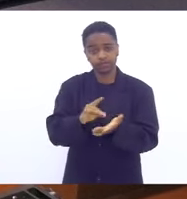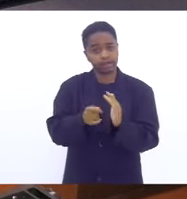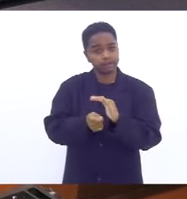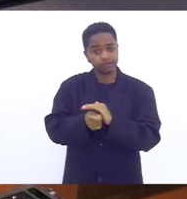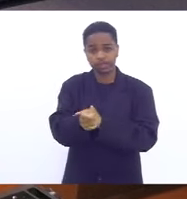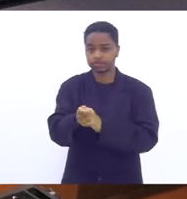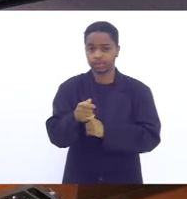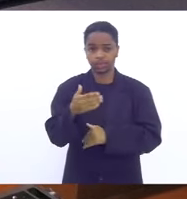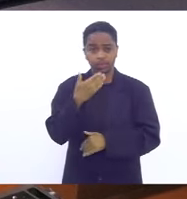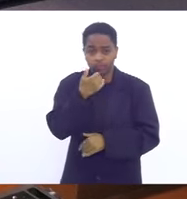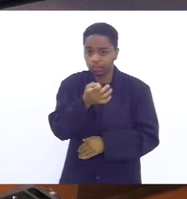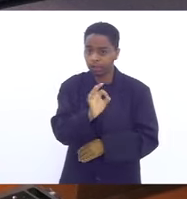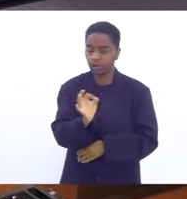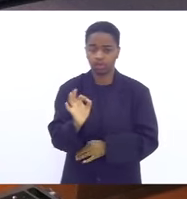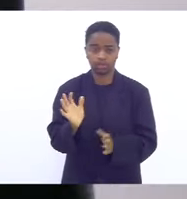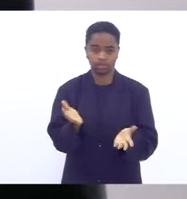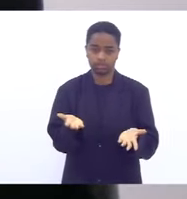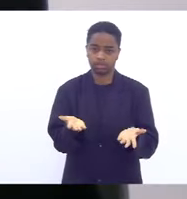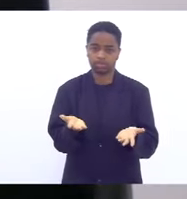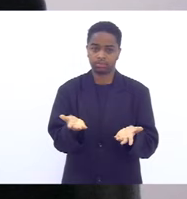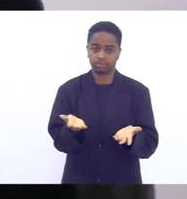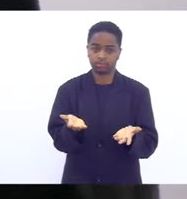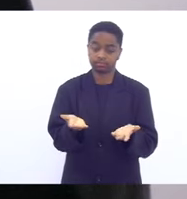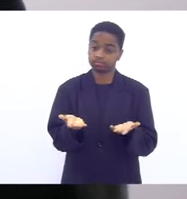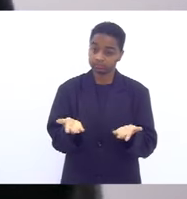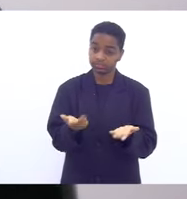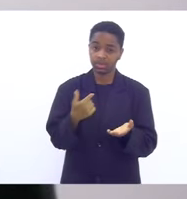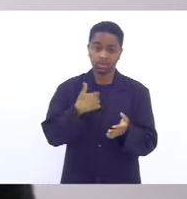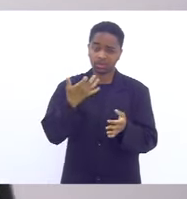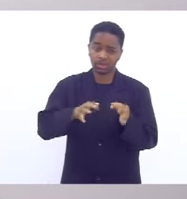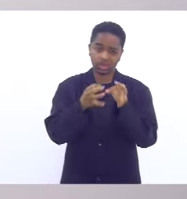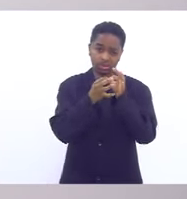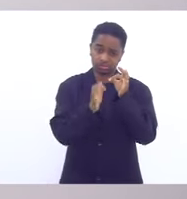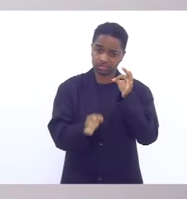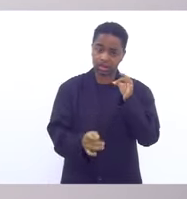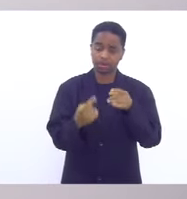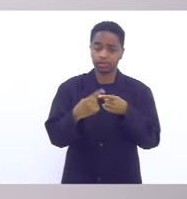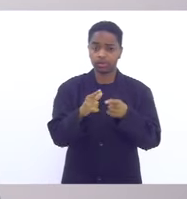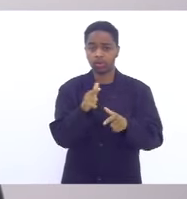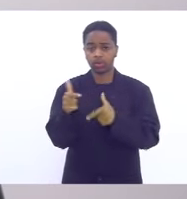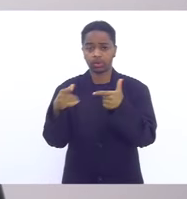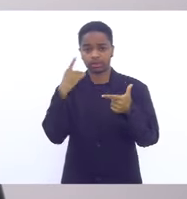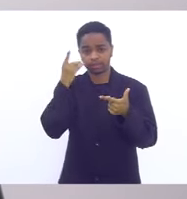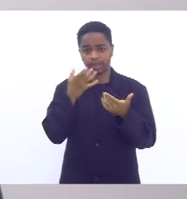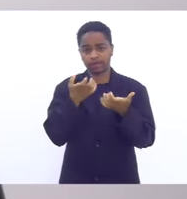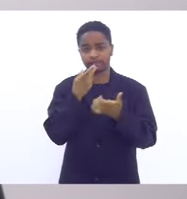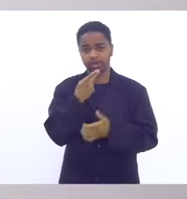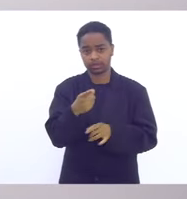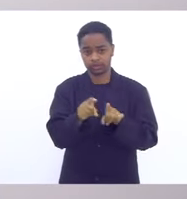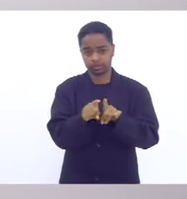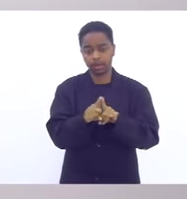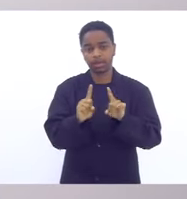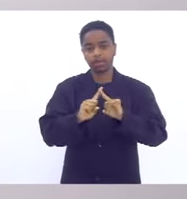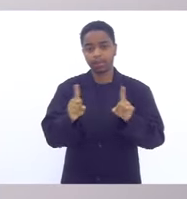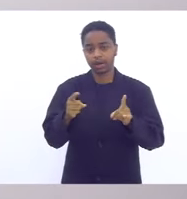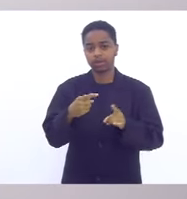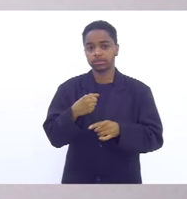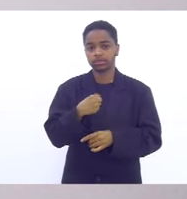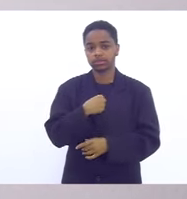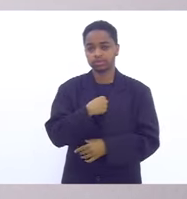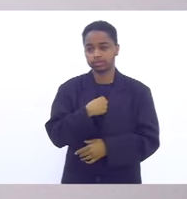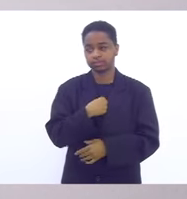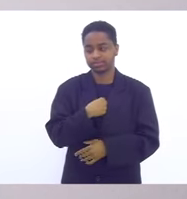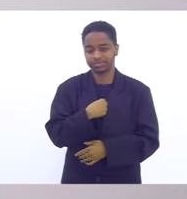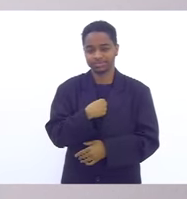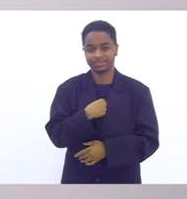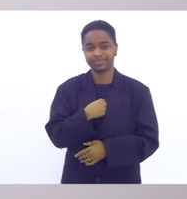em melhoria. Então, acho que, para não me alongar muito, porque tem muitos deputados querendo usar a palavra também, mas eu quero contemplar a